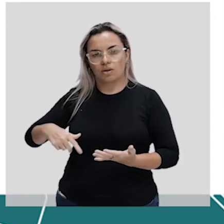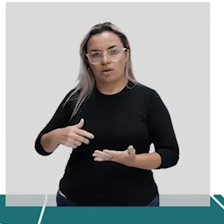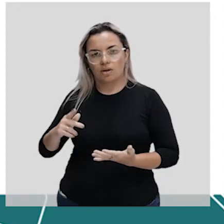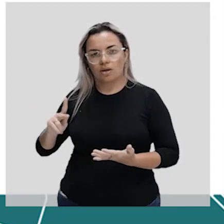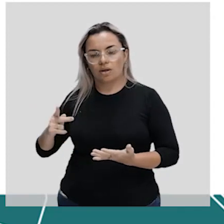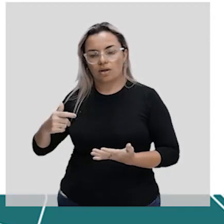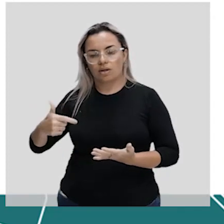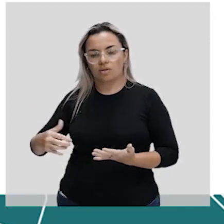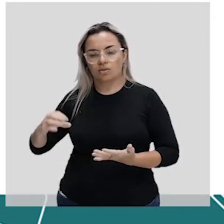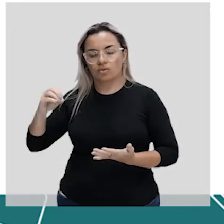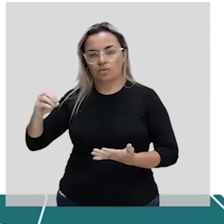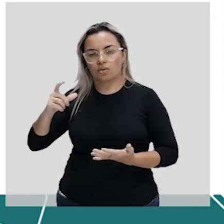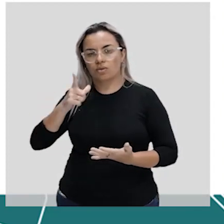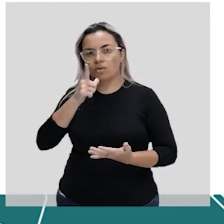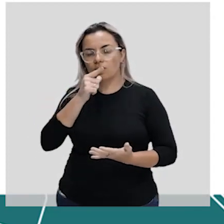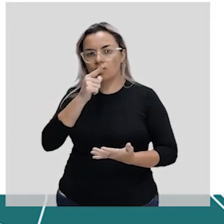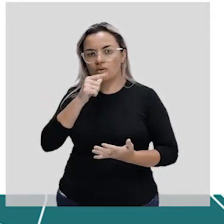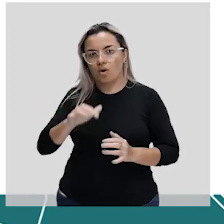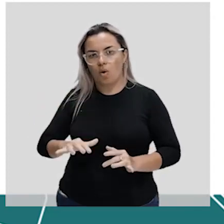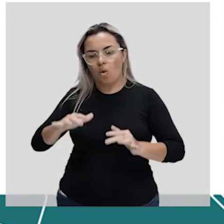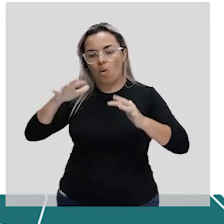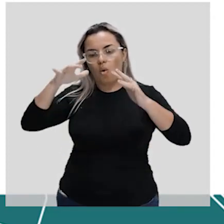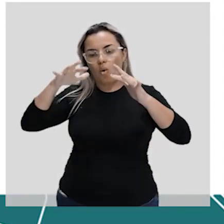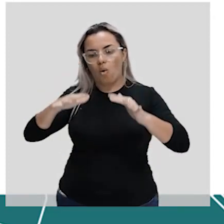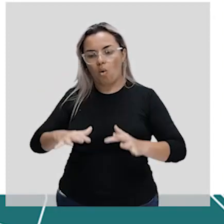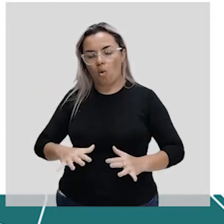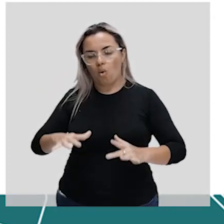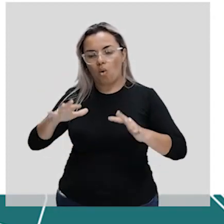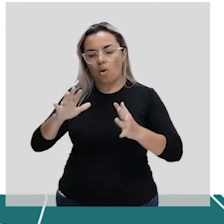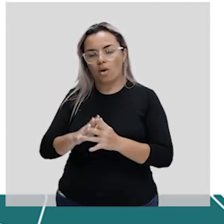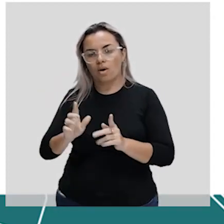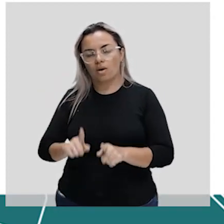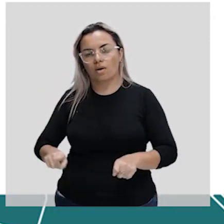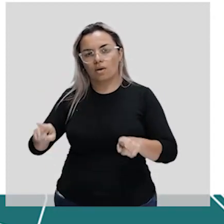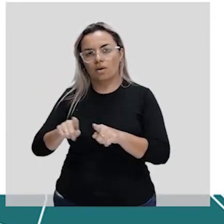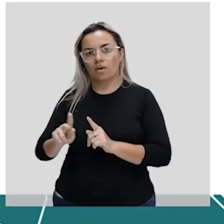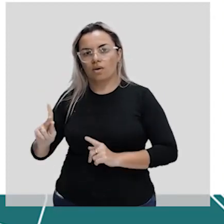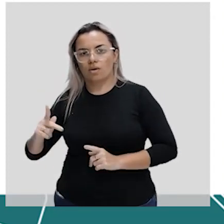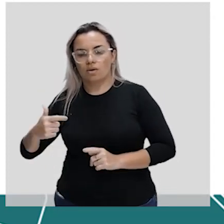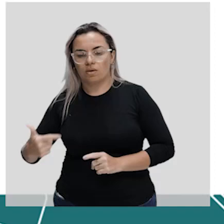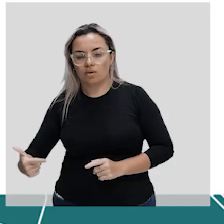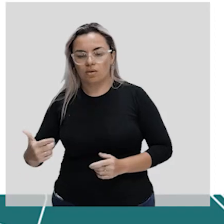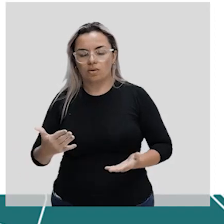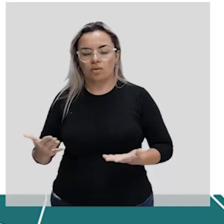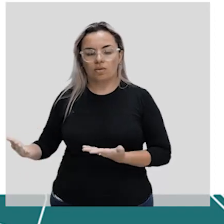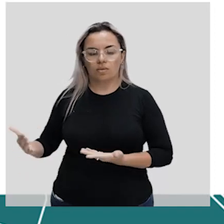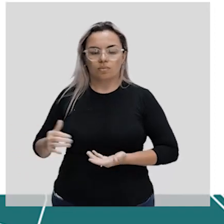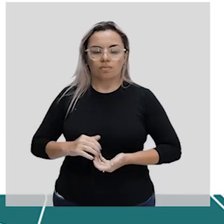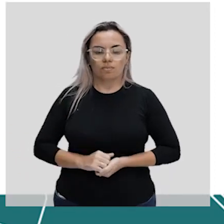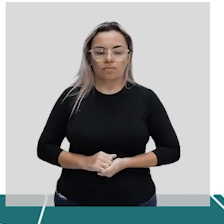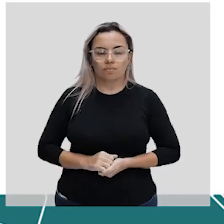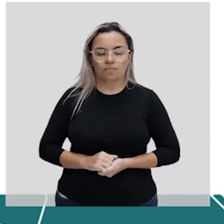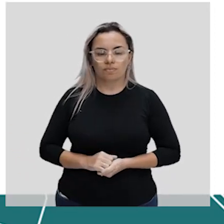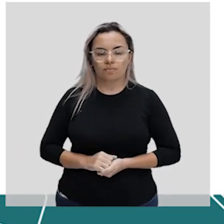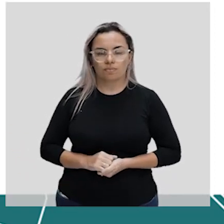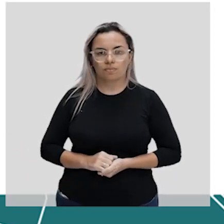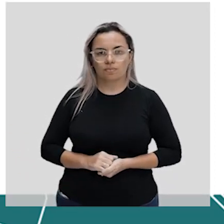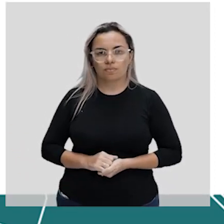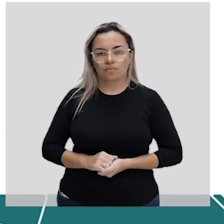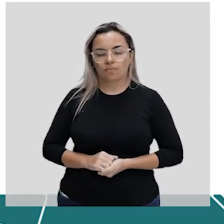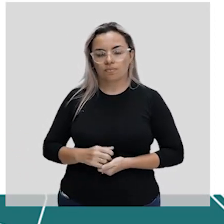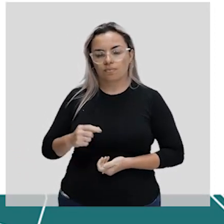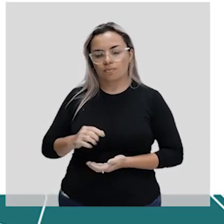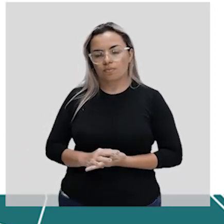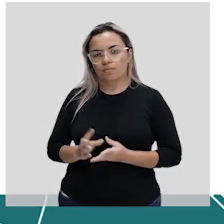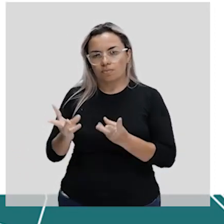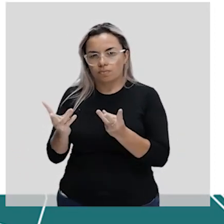H2O, ou seja, a água na sua forma de vapor, e hidrogênio, ok? Gás hidrogênio. Então,